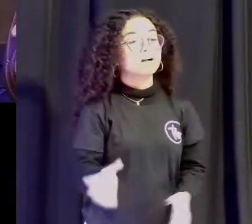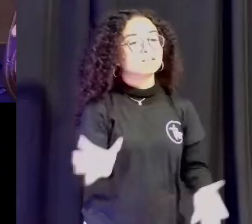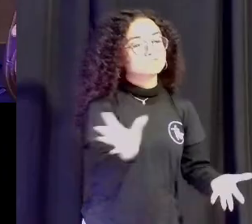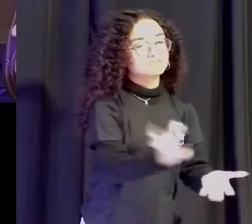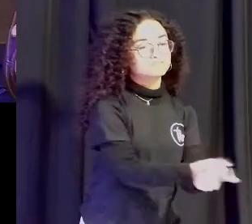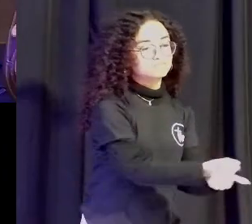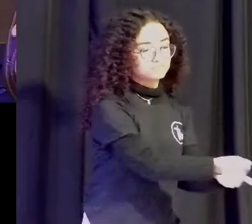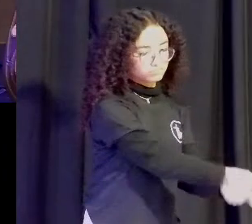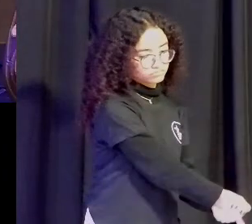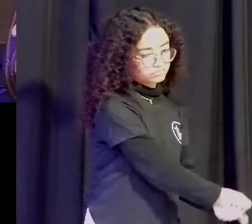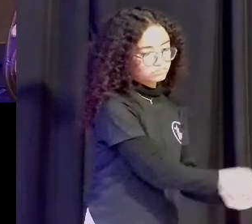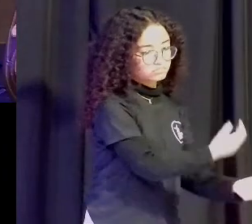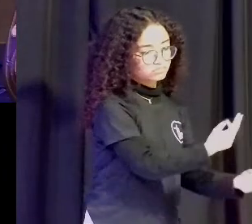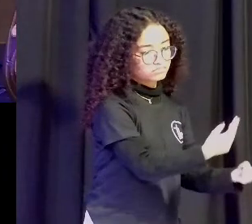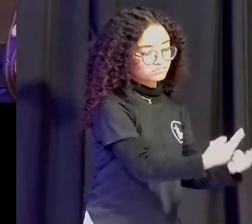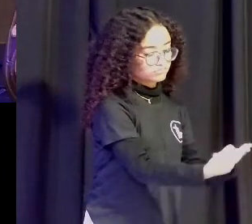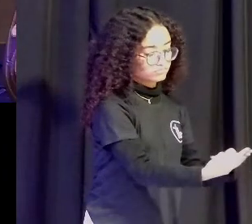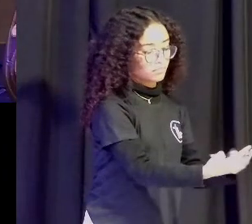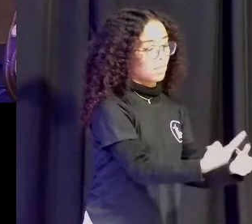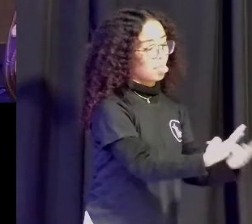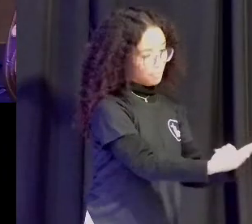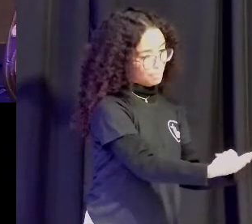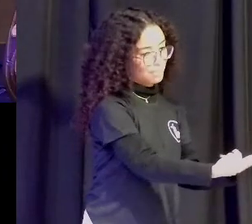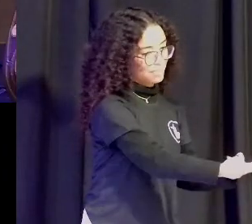E eles passam a noite na cadeia.